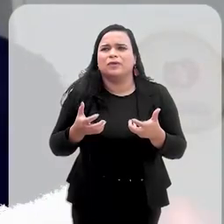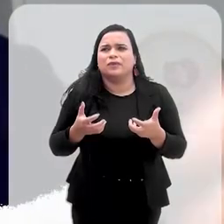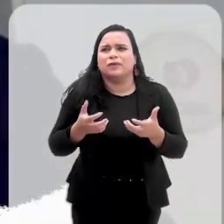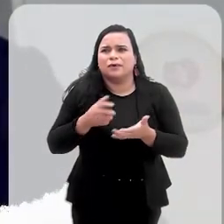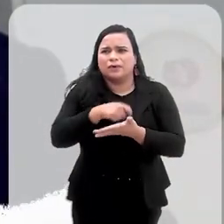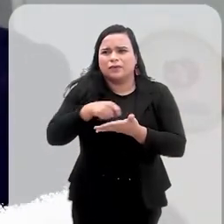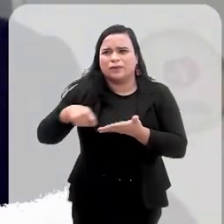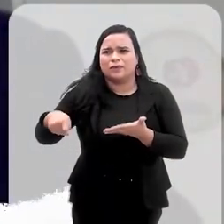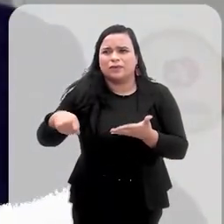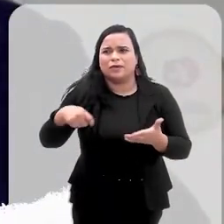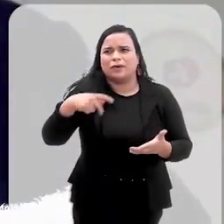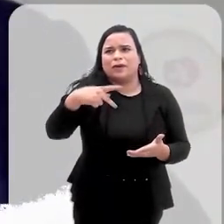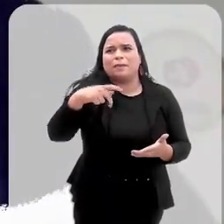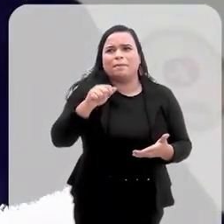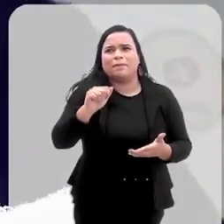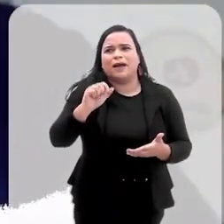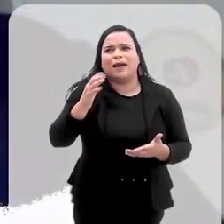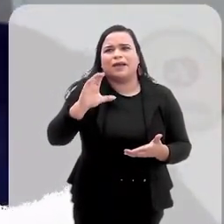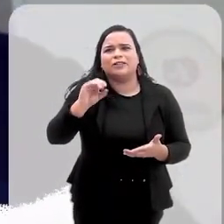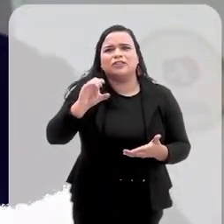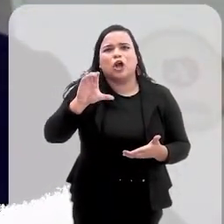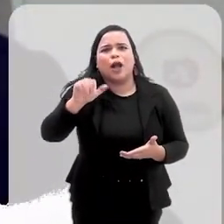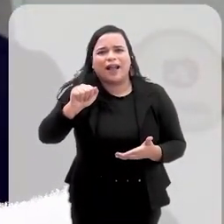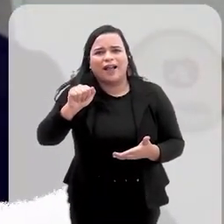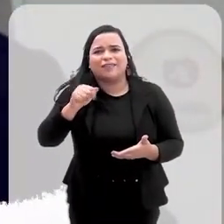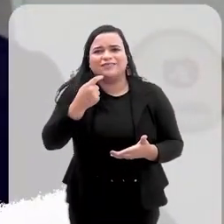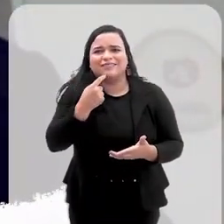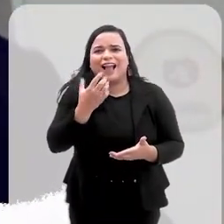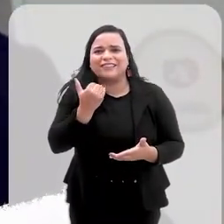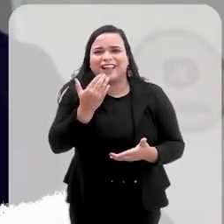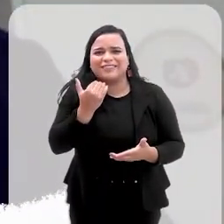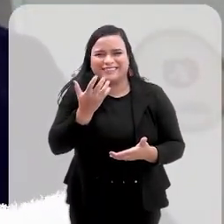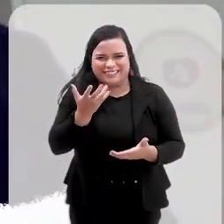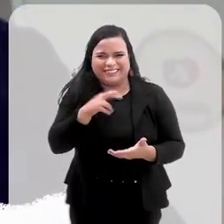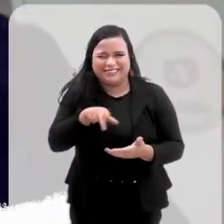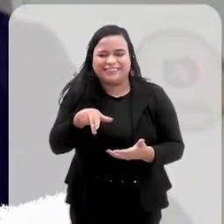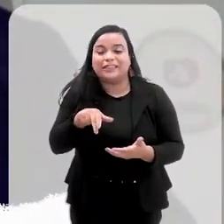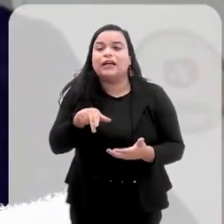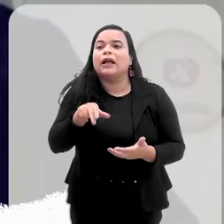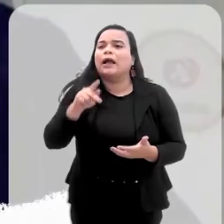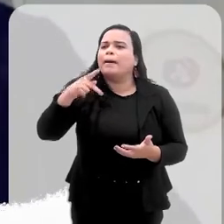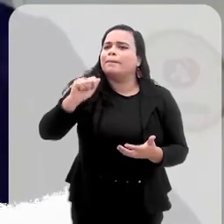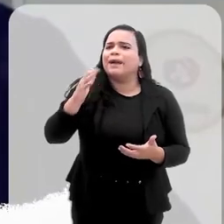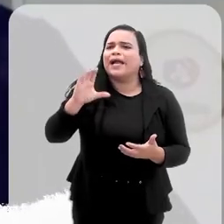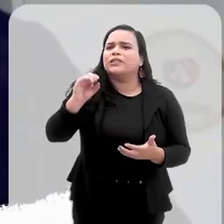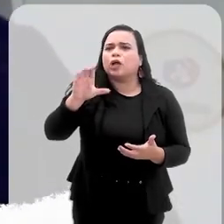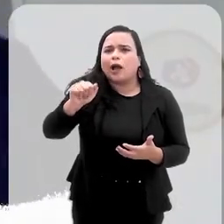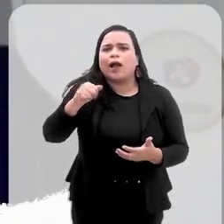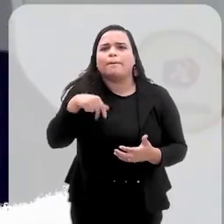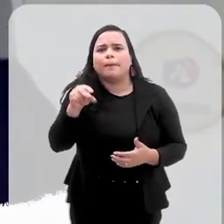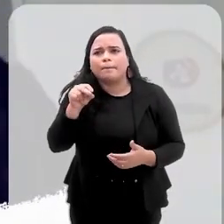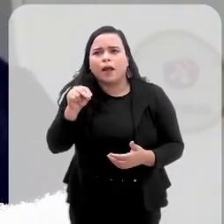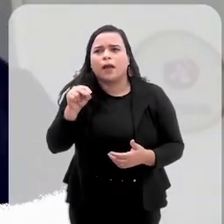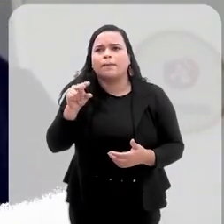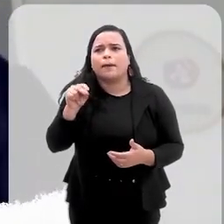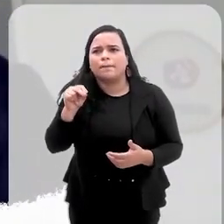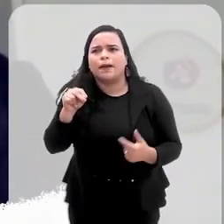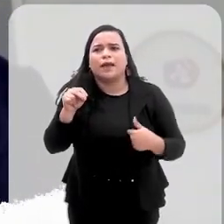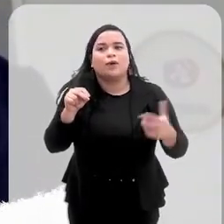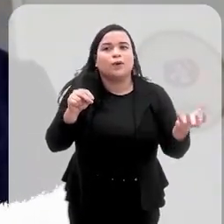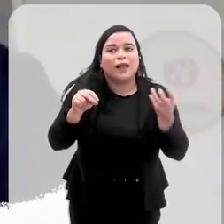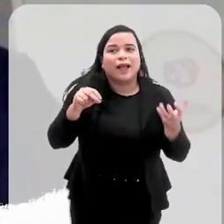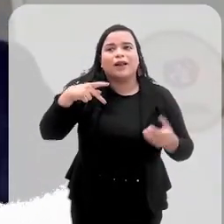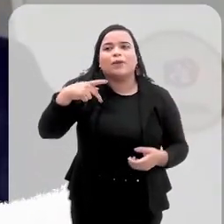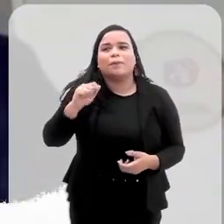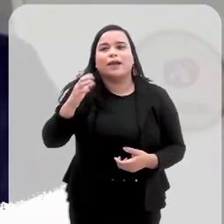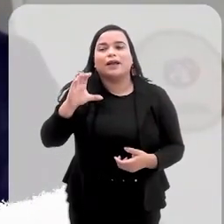e começou. Aí ele ia para casa e ficava assim, coisa mais: eu quero paçoca, eu quero paçoca. E ela dava paçoca,